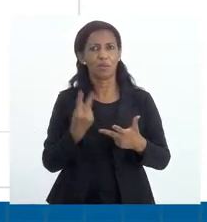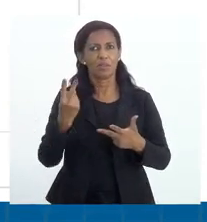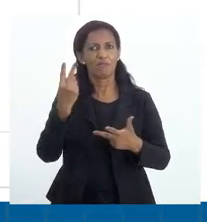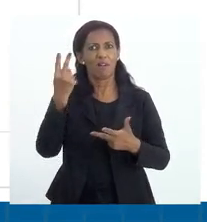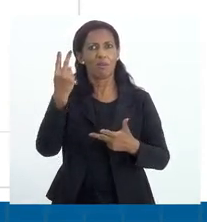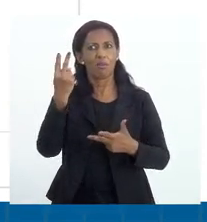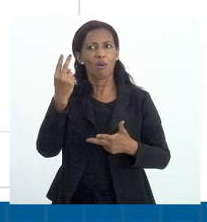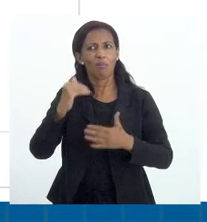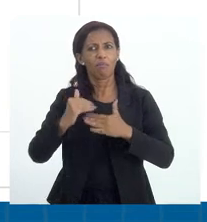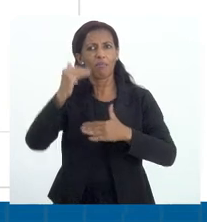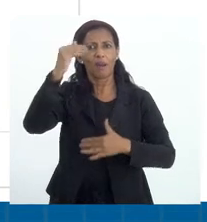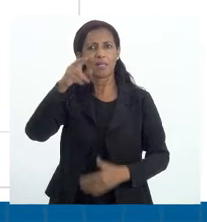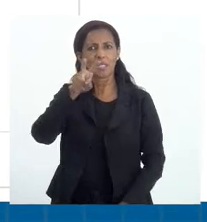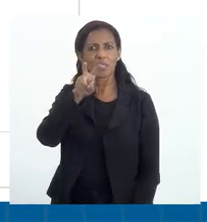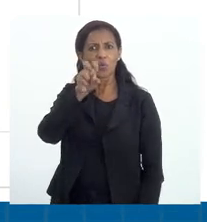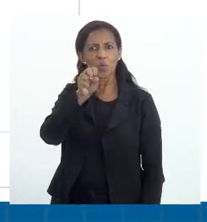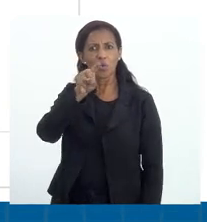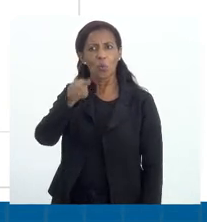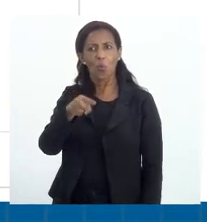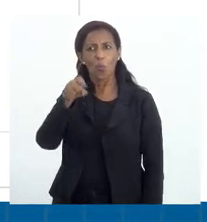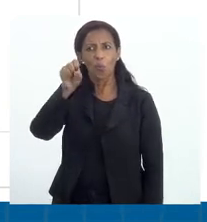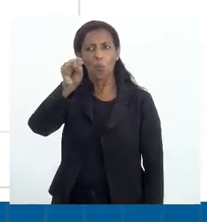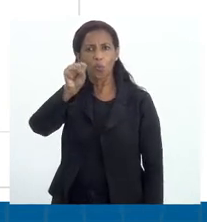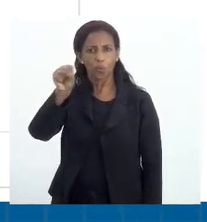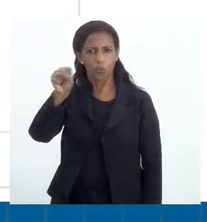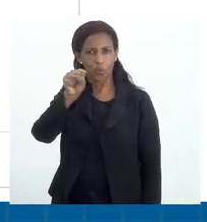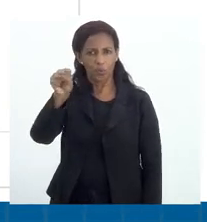58,8. Dessa forma,